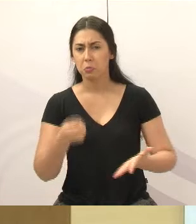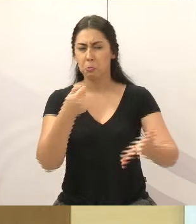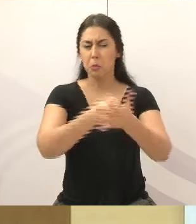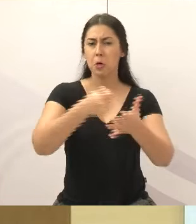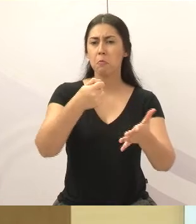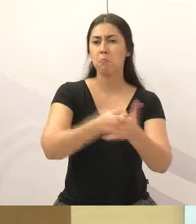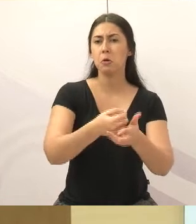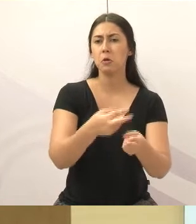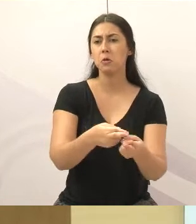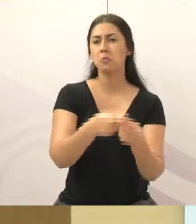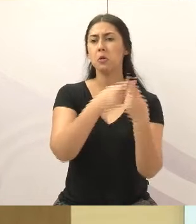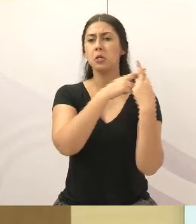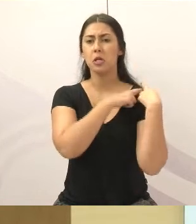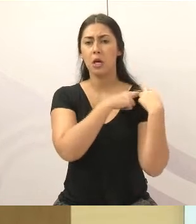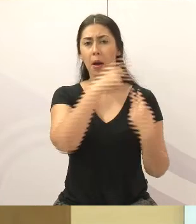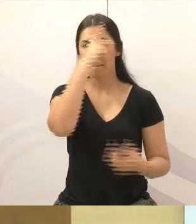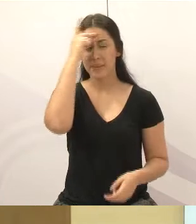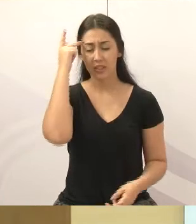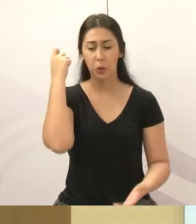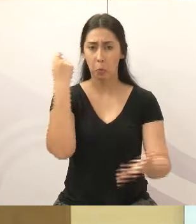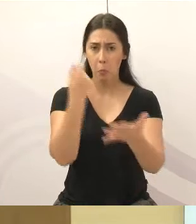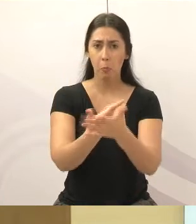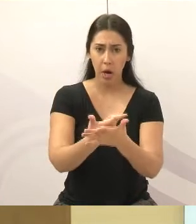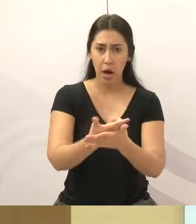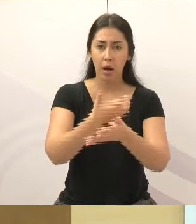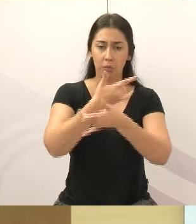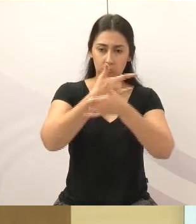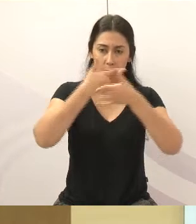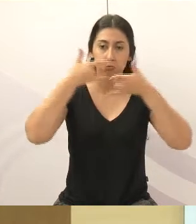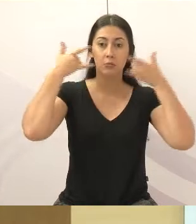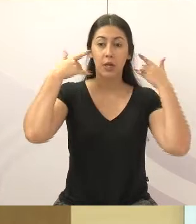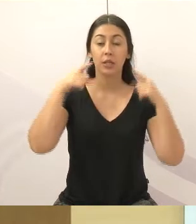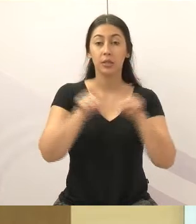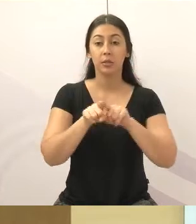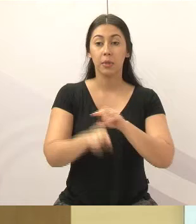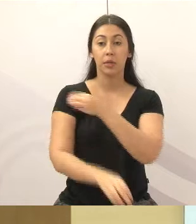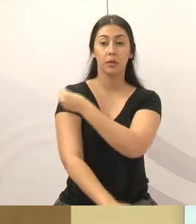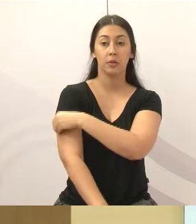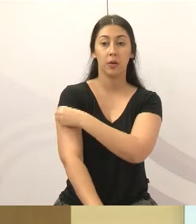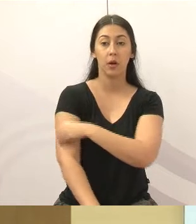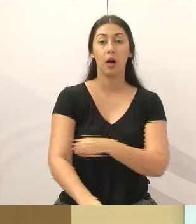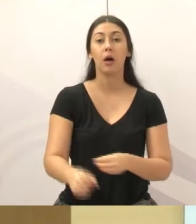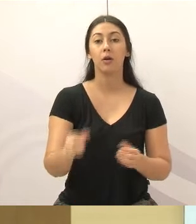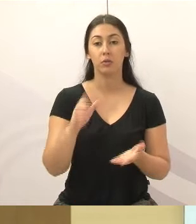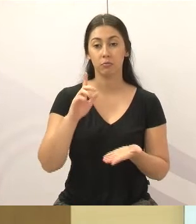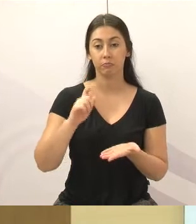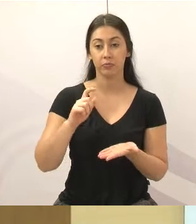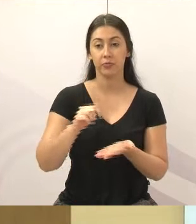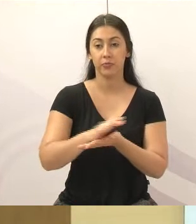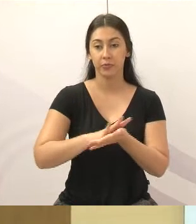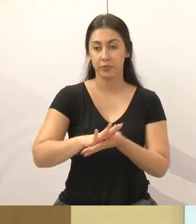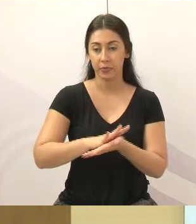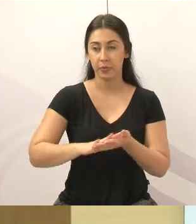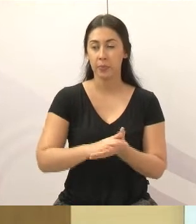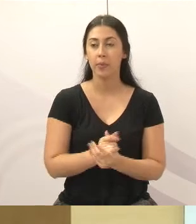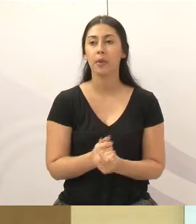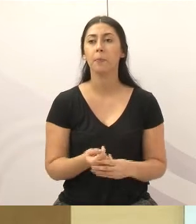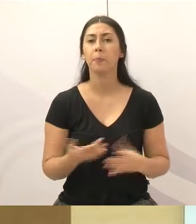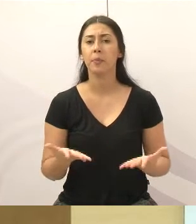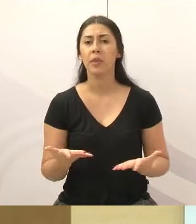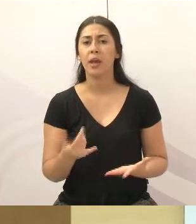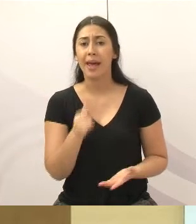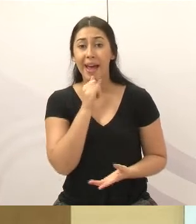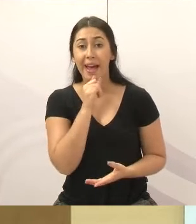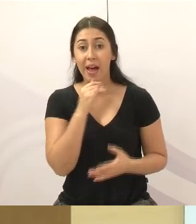terem que comprar os produtos, no caso as máscaras e o álcool em gel, essa semana, por exemplo, eu saí procurando o álcool em gel,